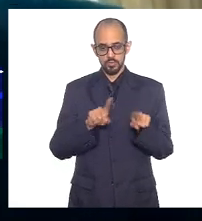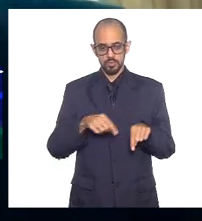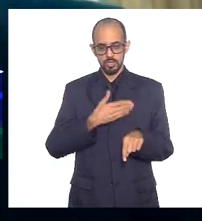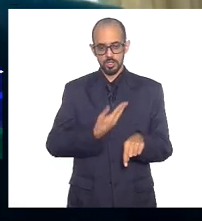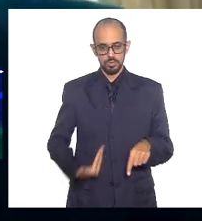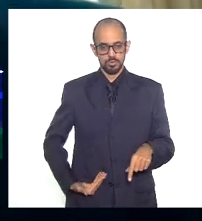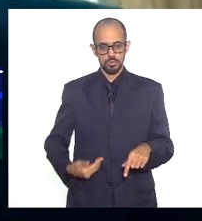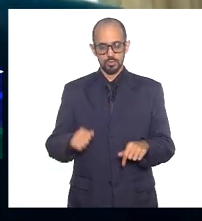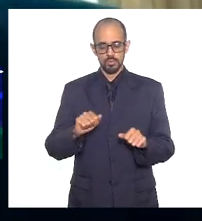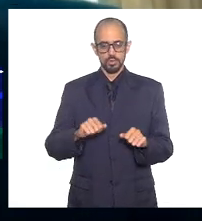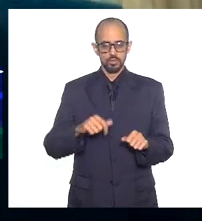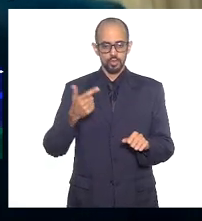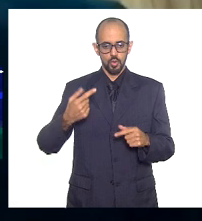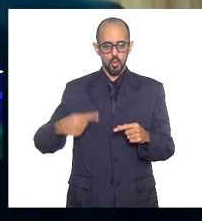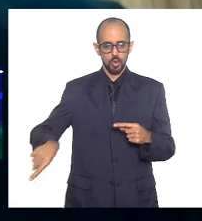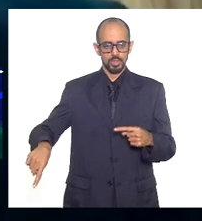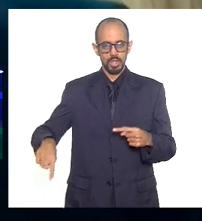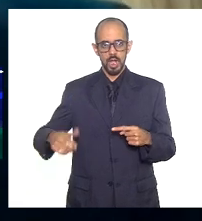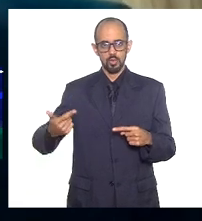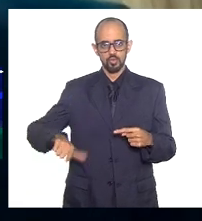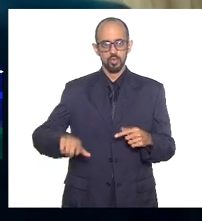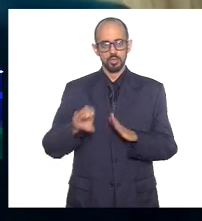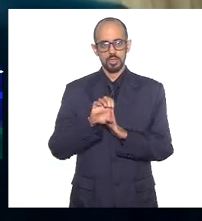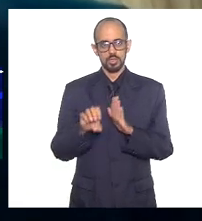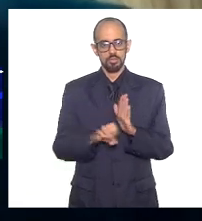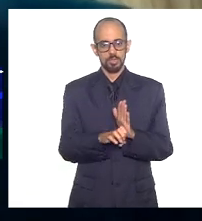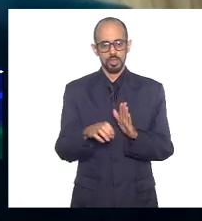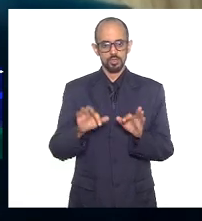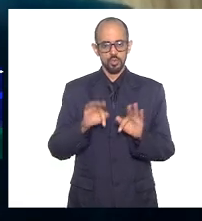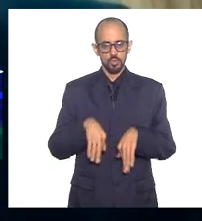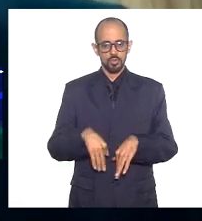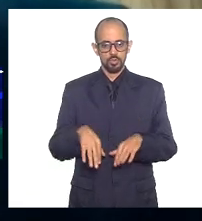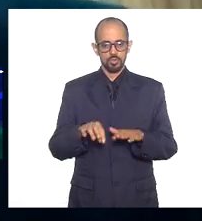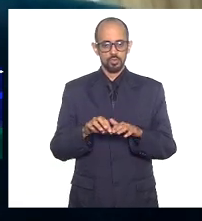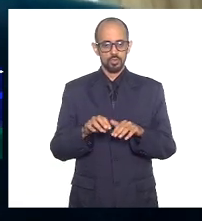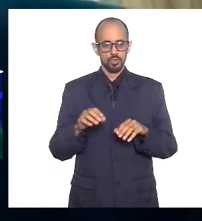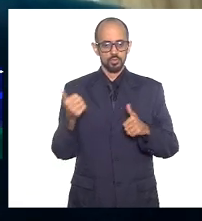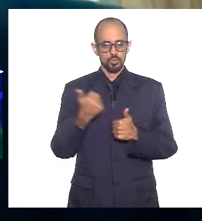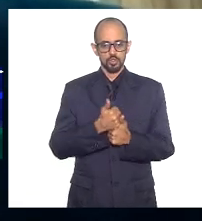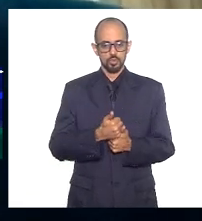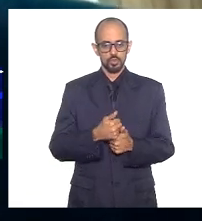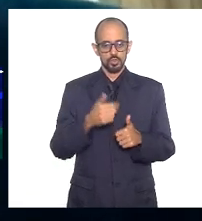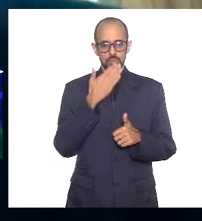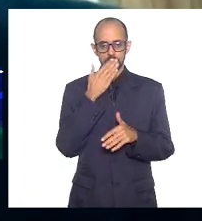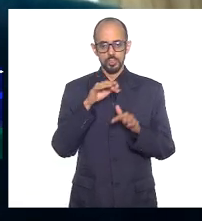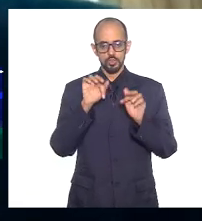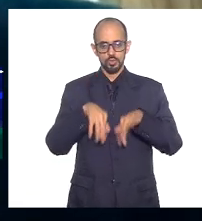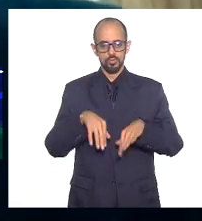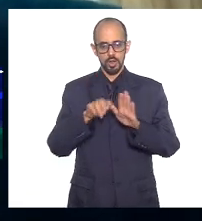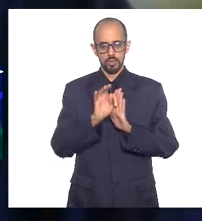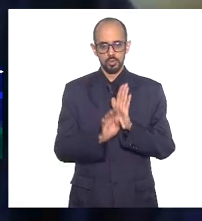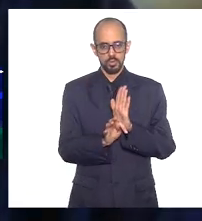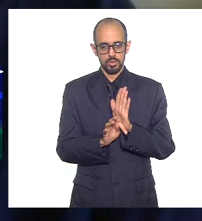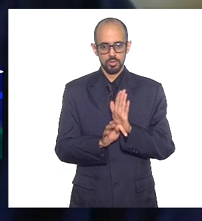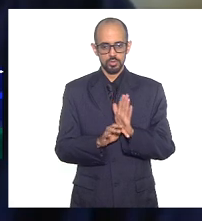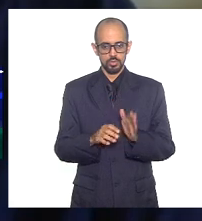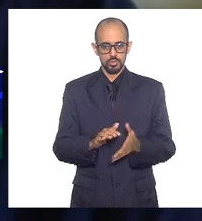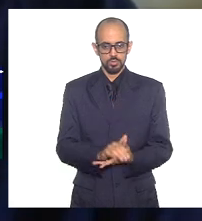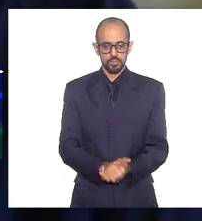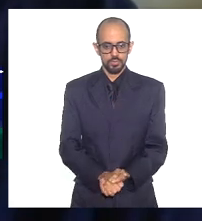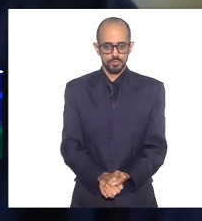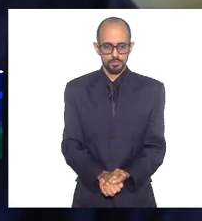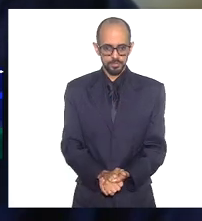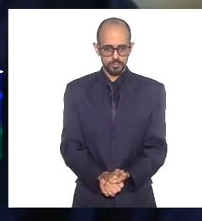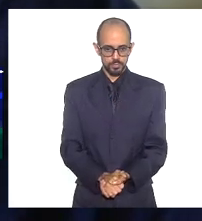contrárias demais emendas concluindo por substitutivo pedindo forma final de redação votem separados senhor